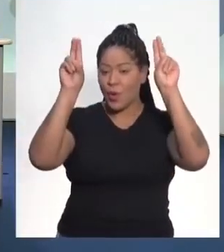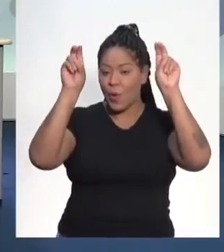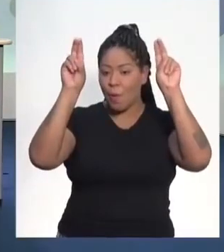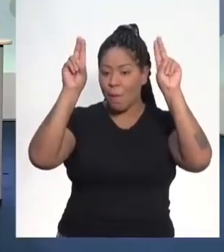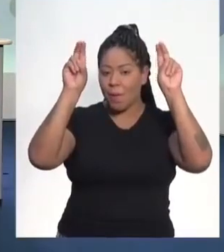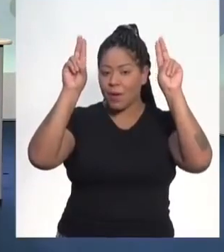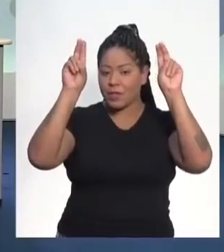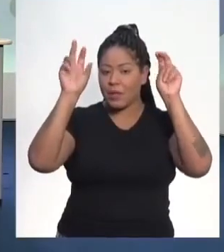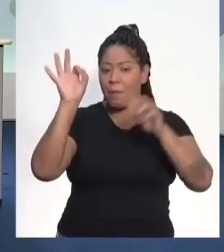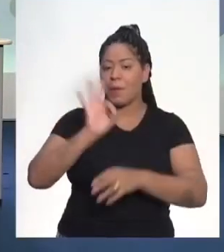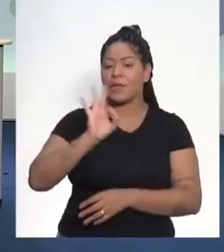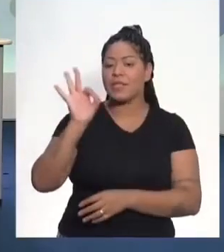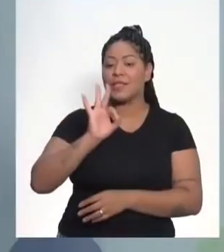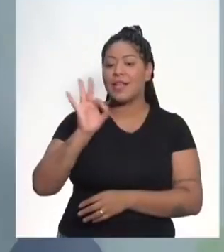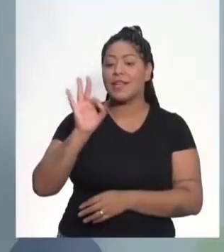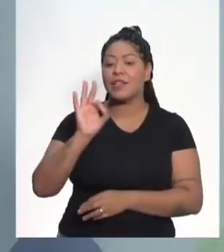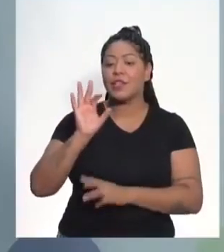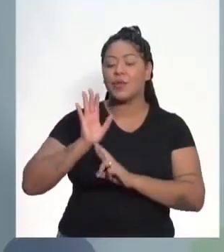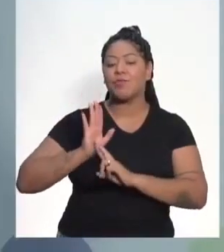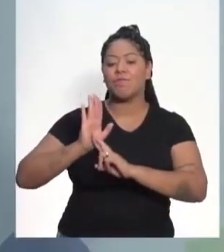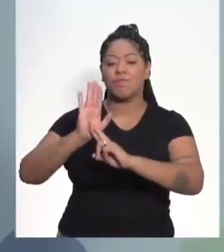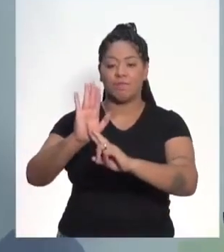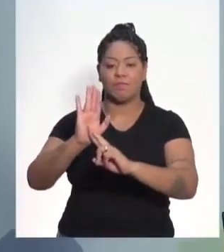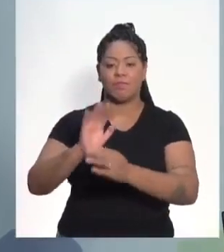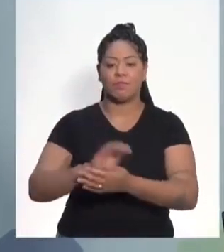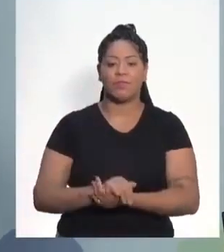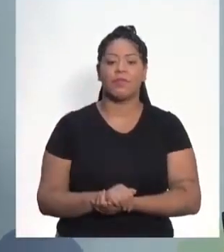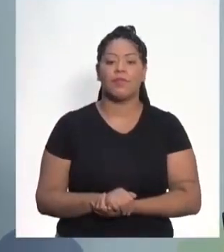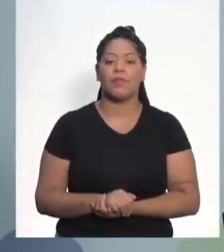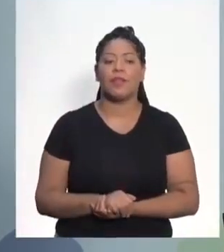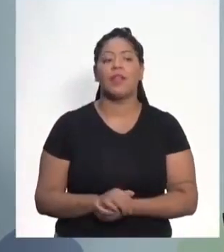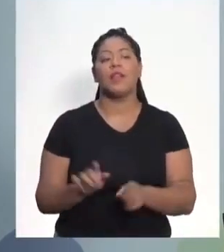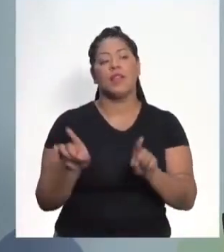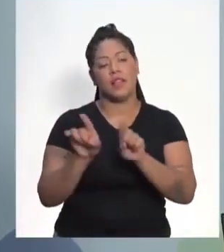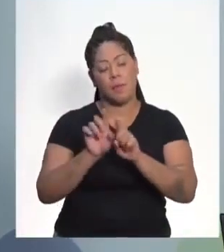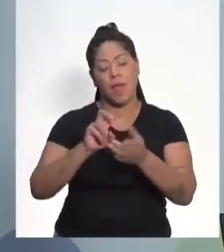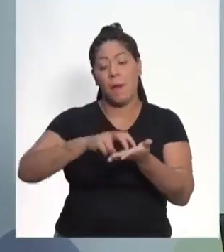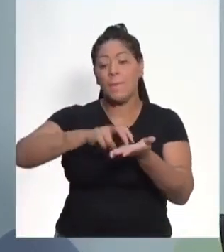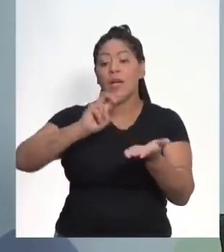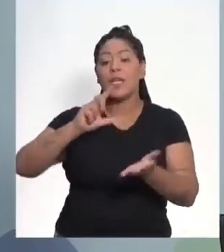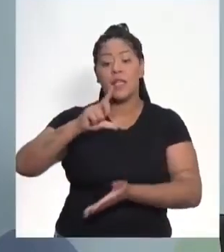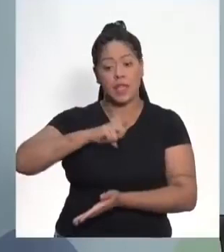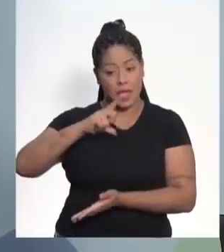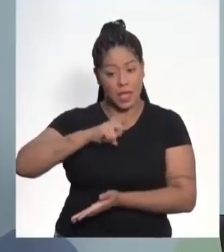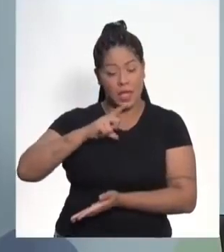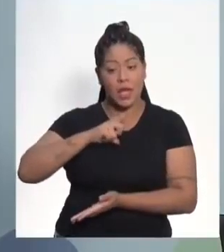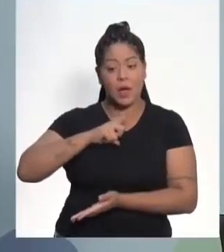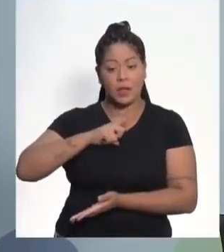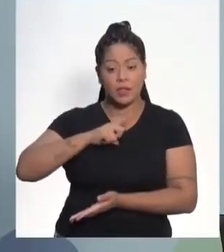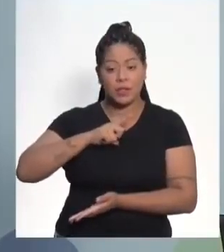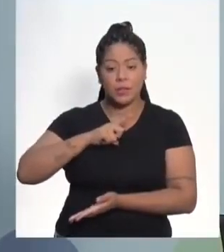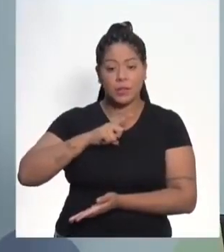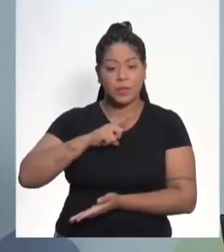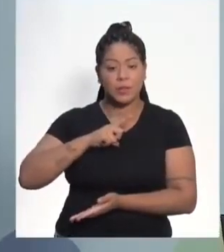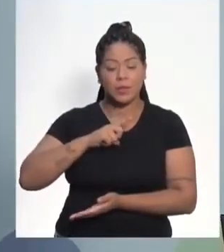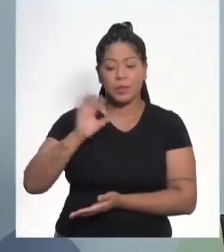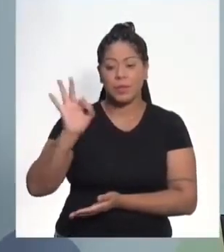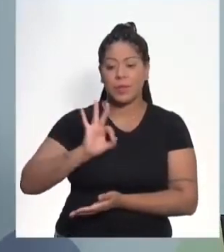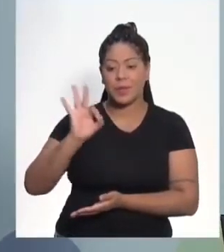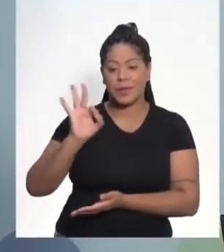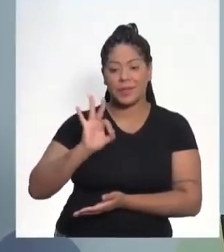suas representações. A gente ainda tem mais uma aula sobre porcentagem amanhã, tudo bem? Então essa é a aula 1,